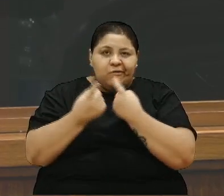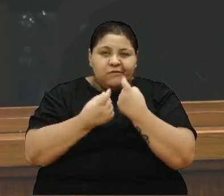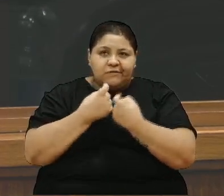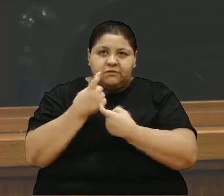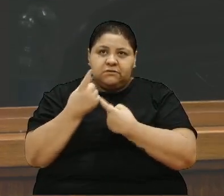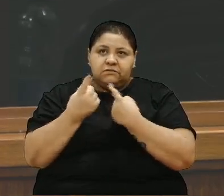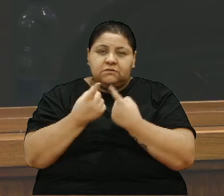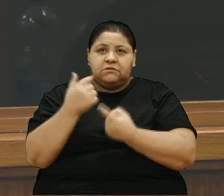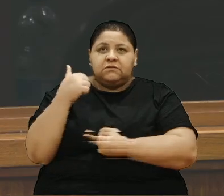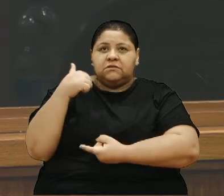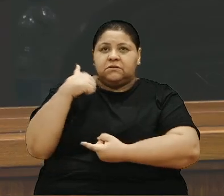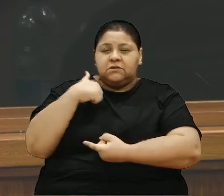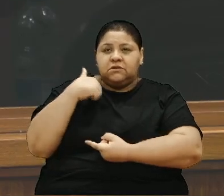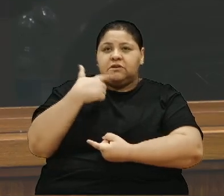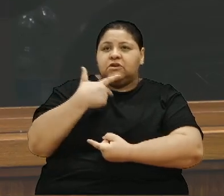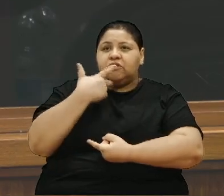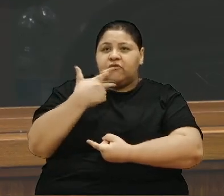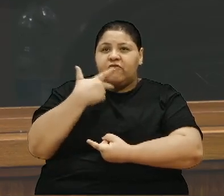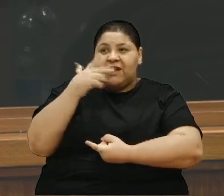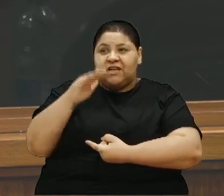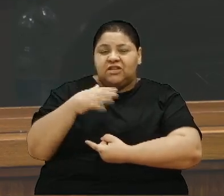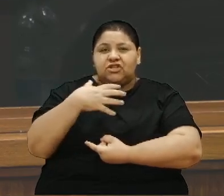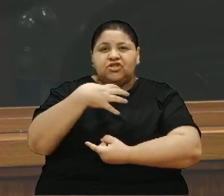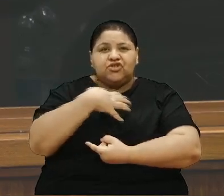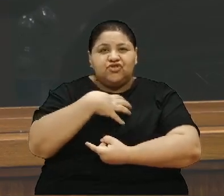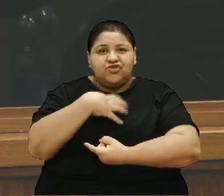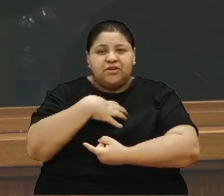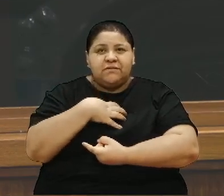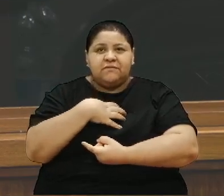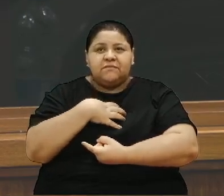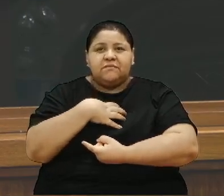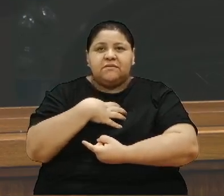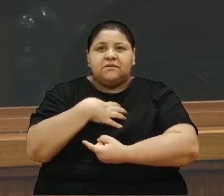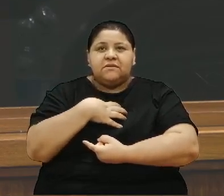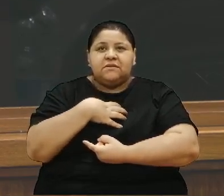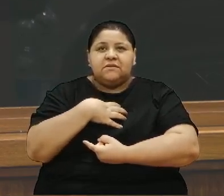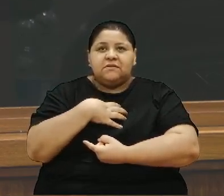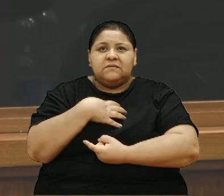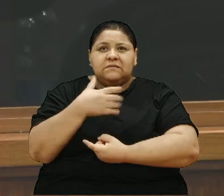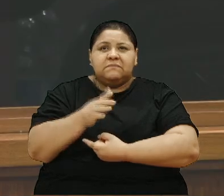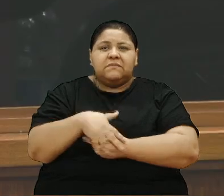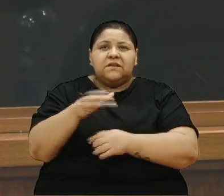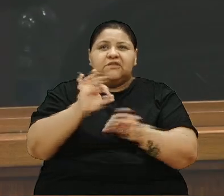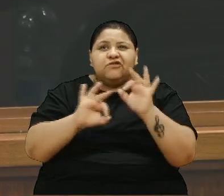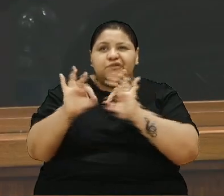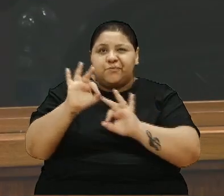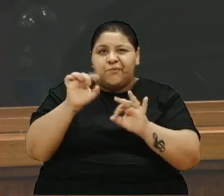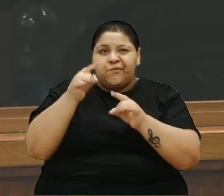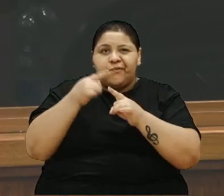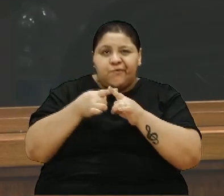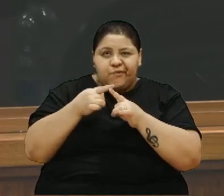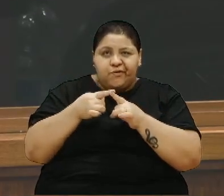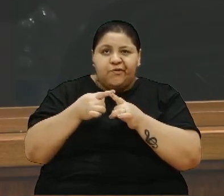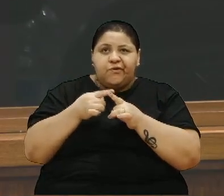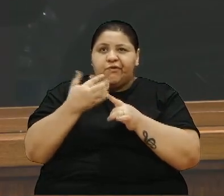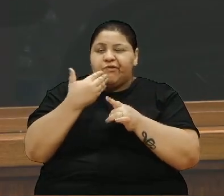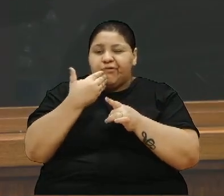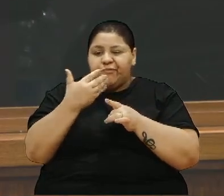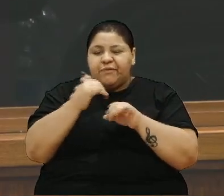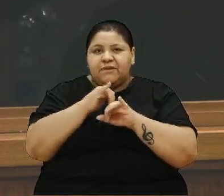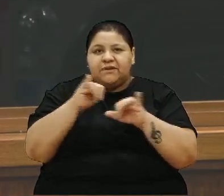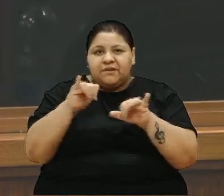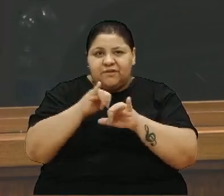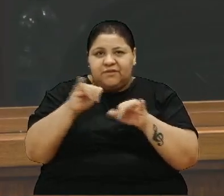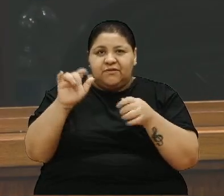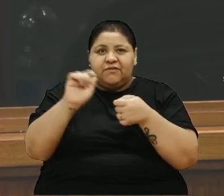questões, e eu vou trazer de forma mais organizada aqui, porque, em que pese o pedido de informação